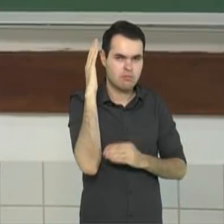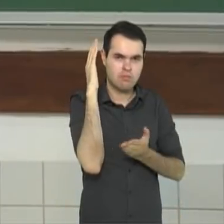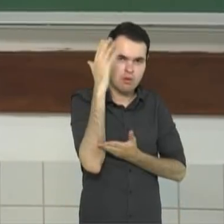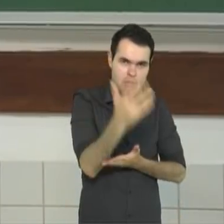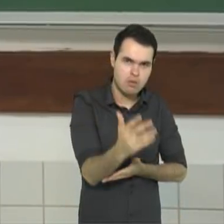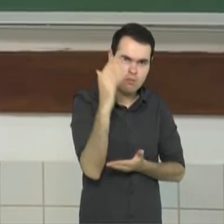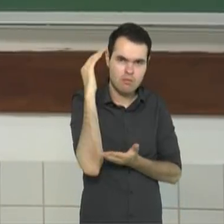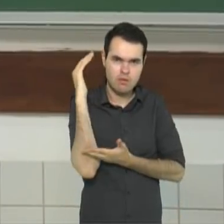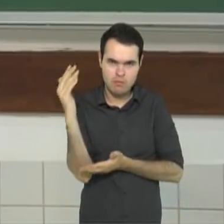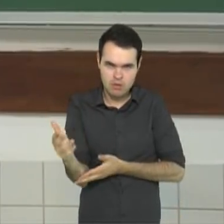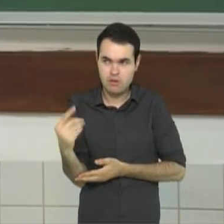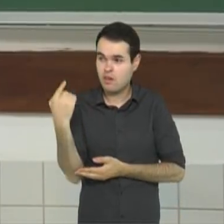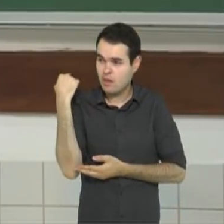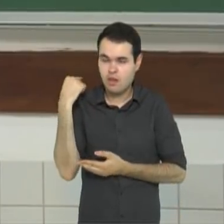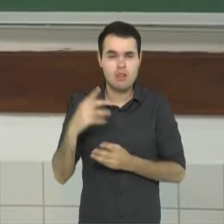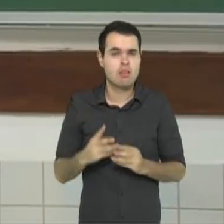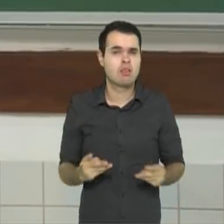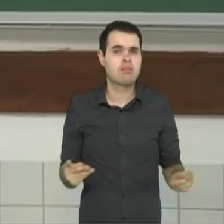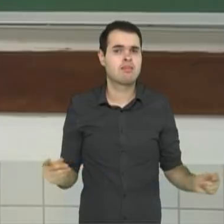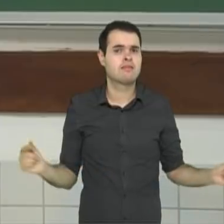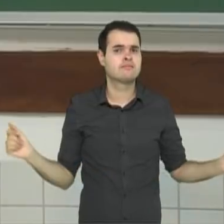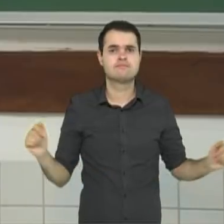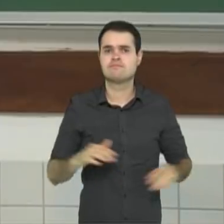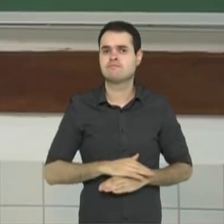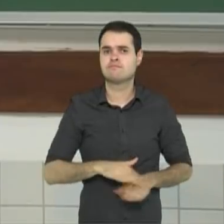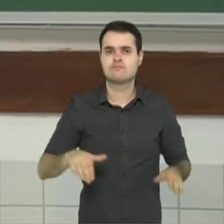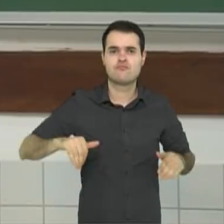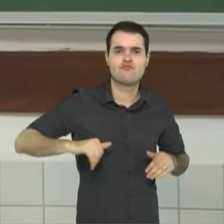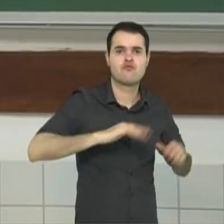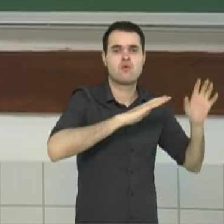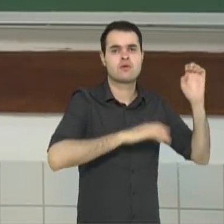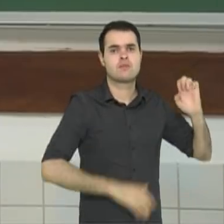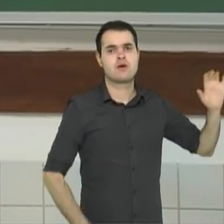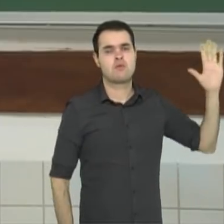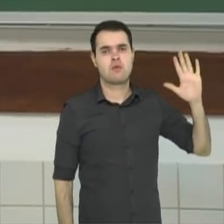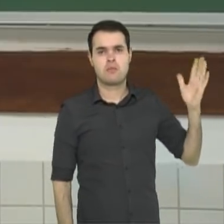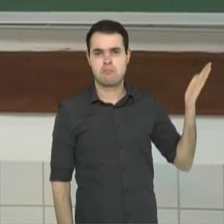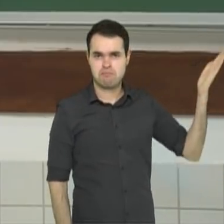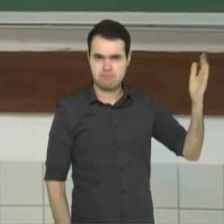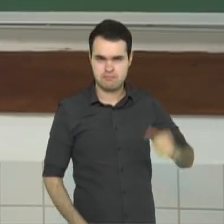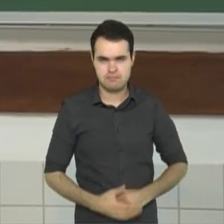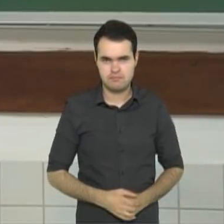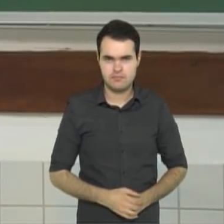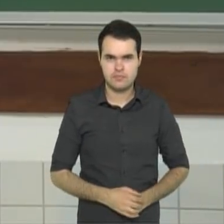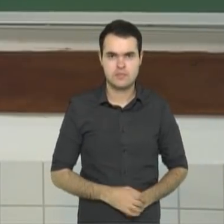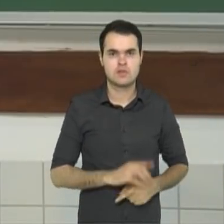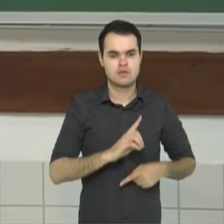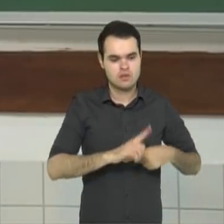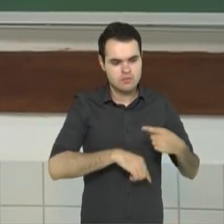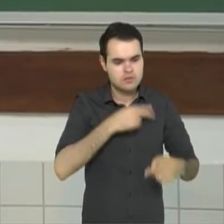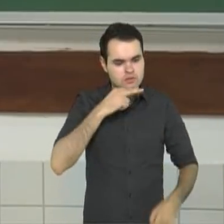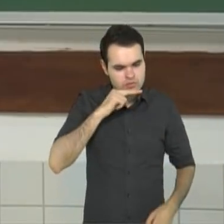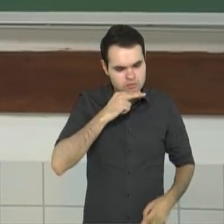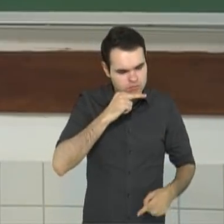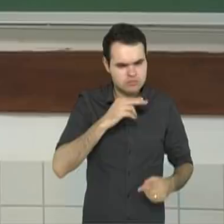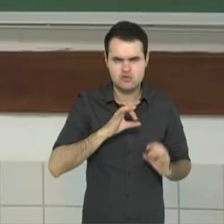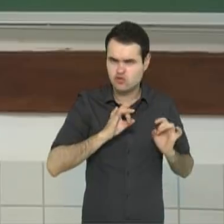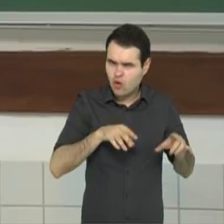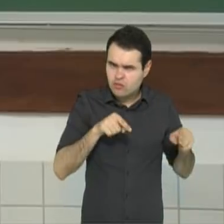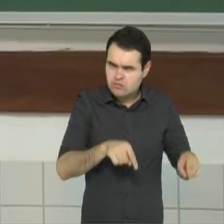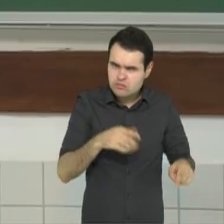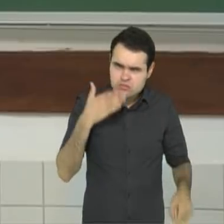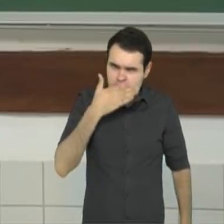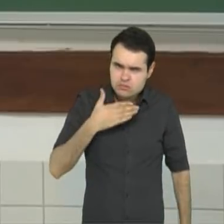comecinho, que não sobrou nada para nós, né, foi tudo lá para a Europa. E daí os engenhos de cana-de-açúcar, mas aí a economia dependia só